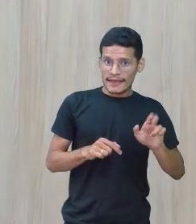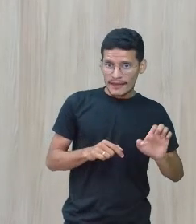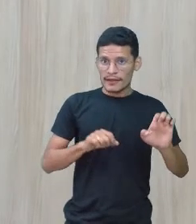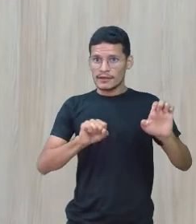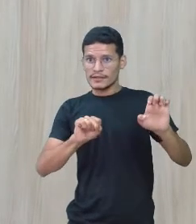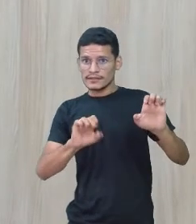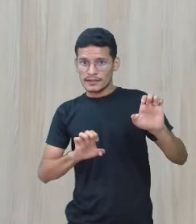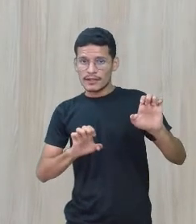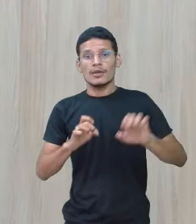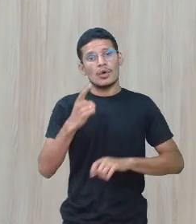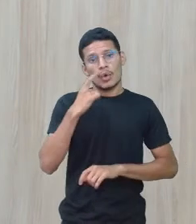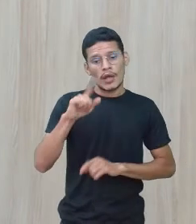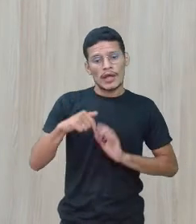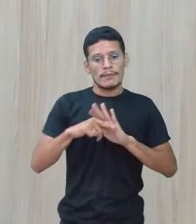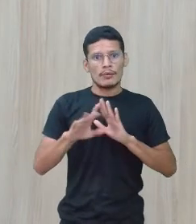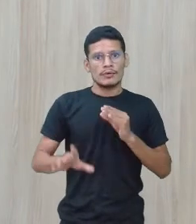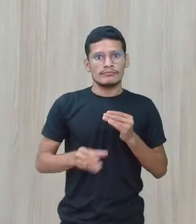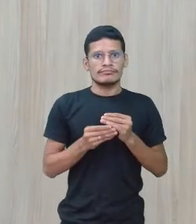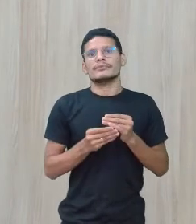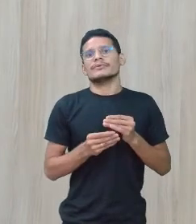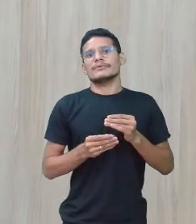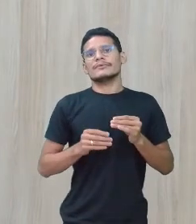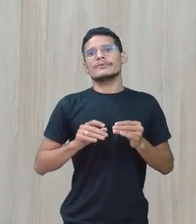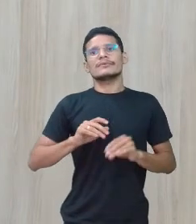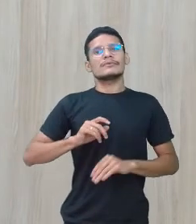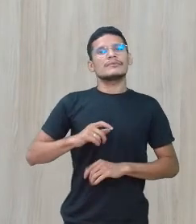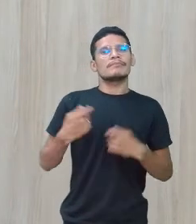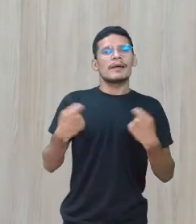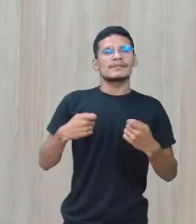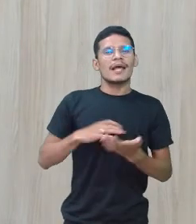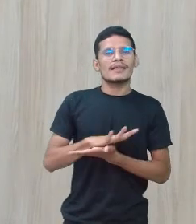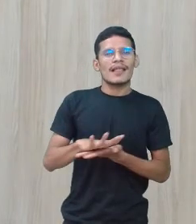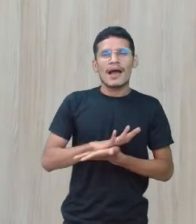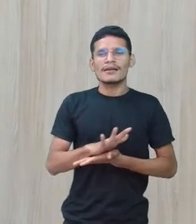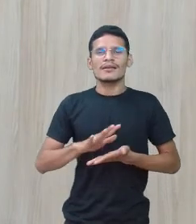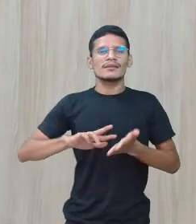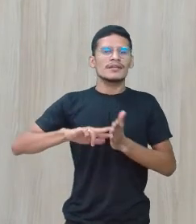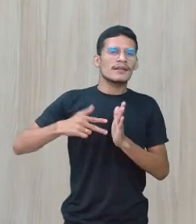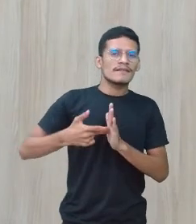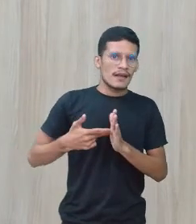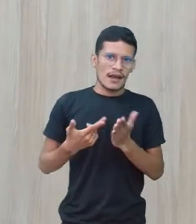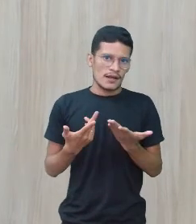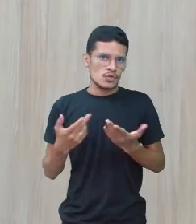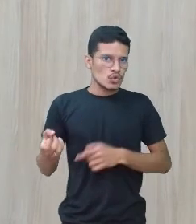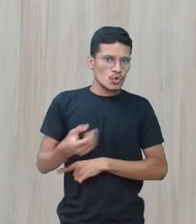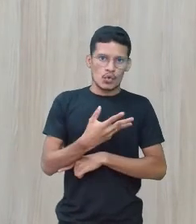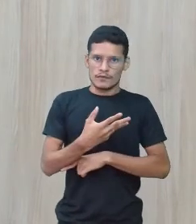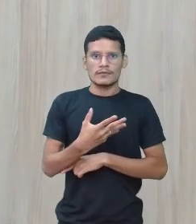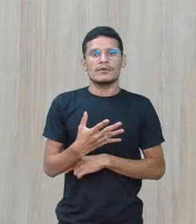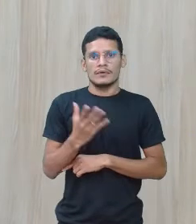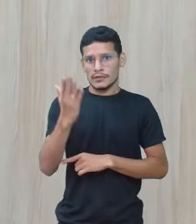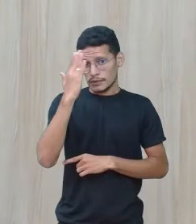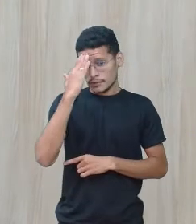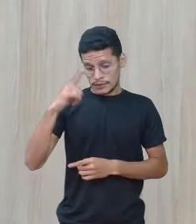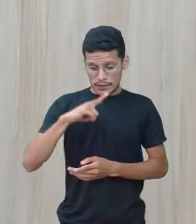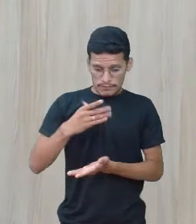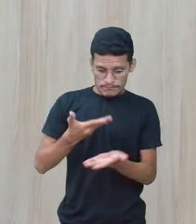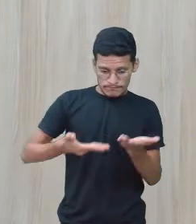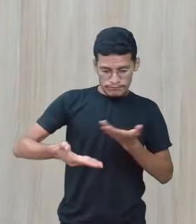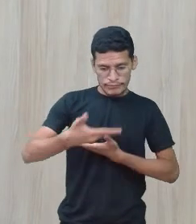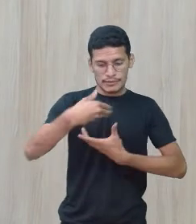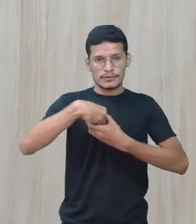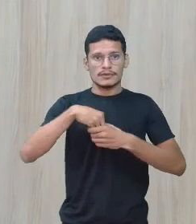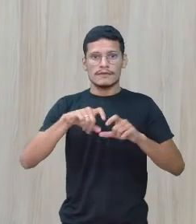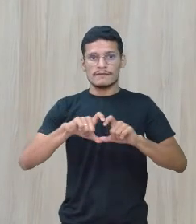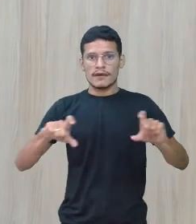chamadas integrantes porque elas integram ali, sem necessariamente dar um novo sentido. Relacionar aquelas orações através de